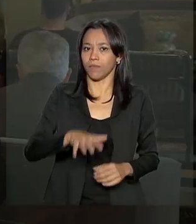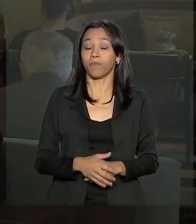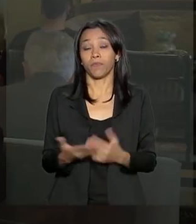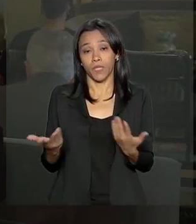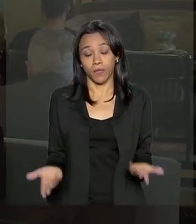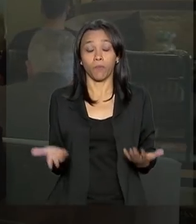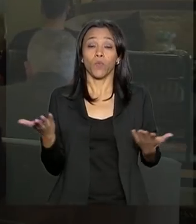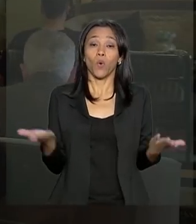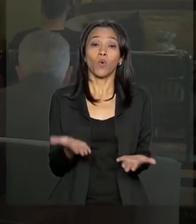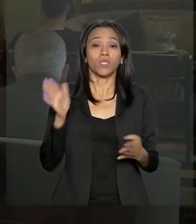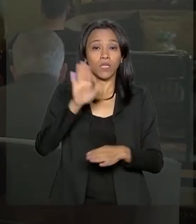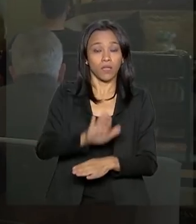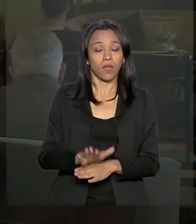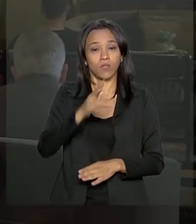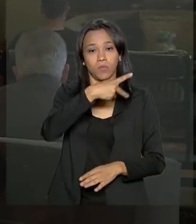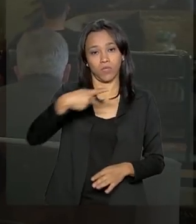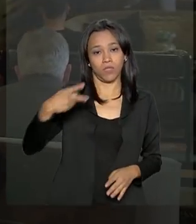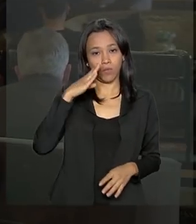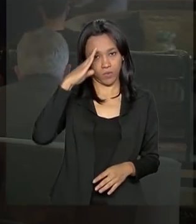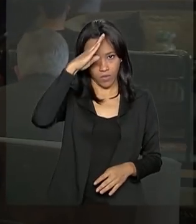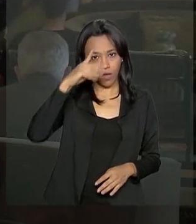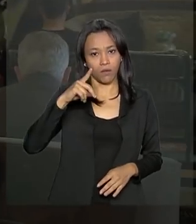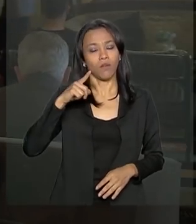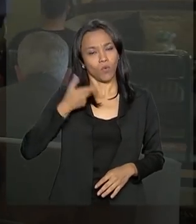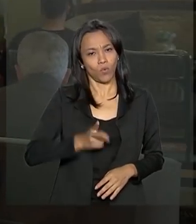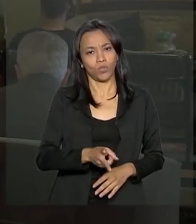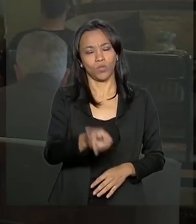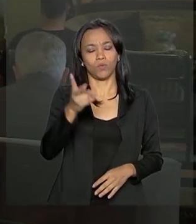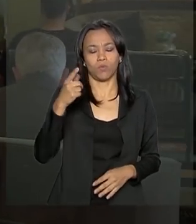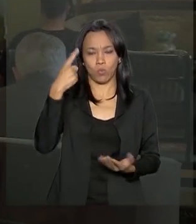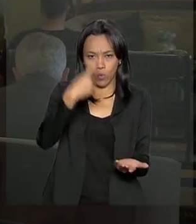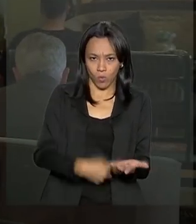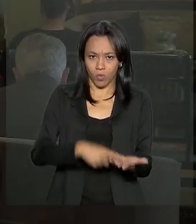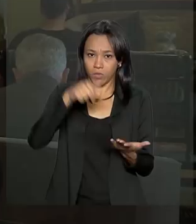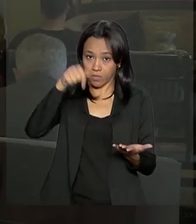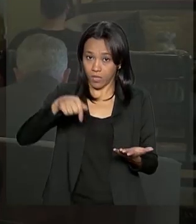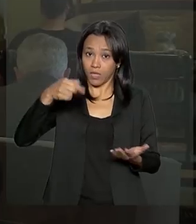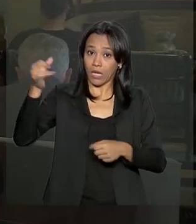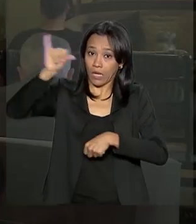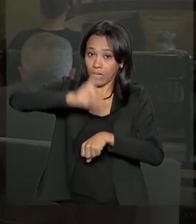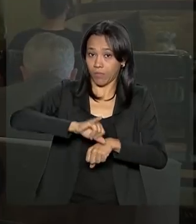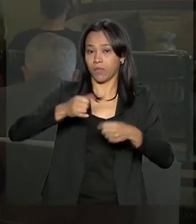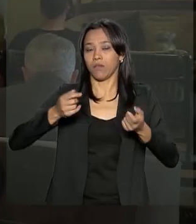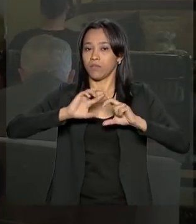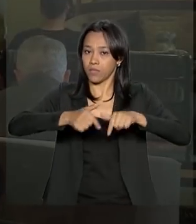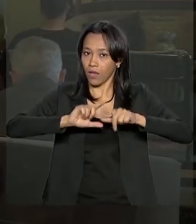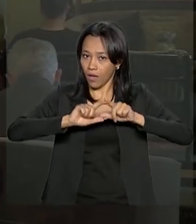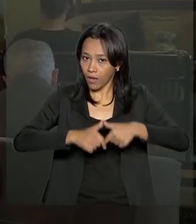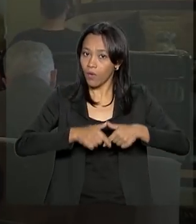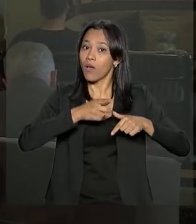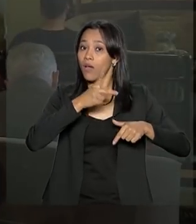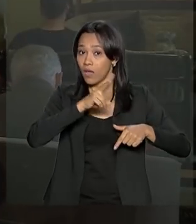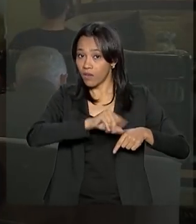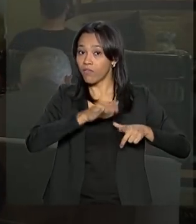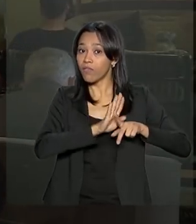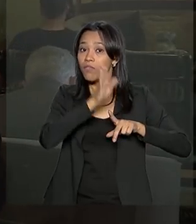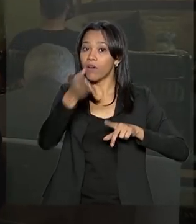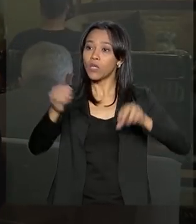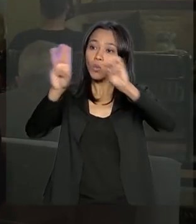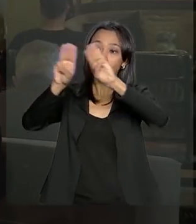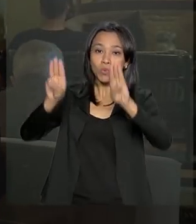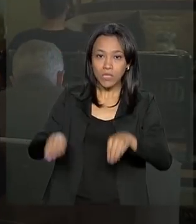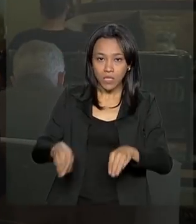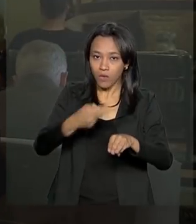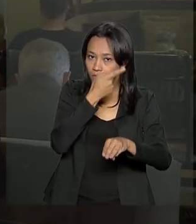Hoje à tarde, o presidente Jair Bolsonaro segue a agenda dele aqui em Israel. Está previsto que ele vá até o Museu do Holocausto daqui a pouco